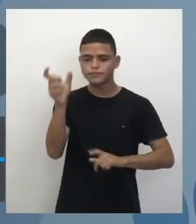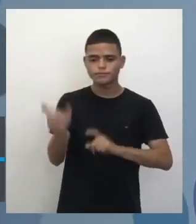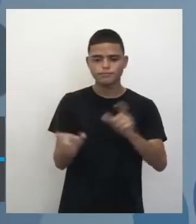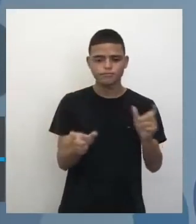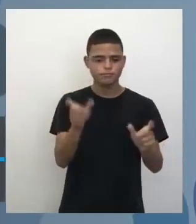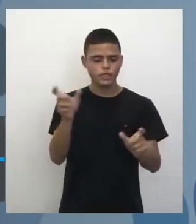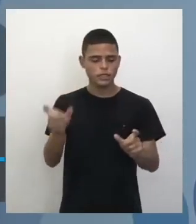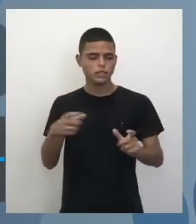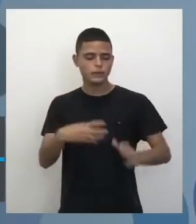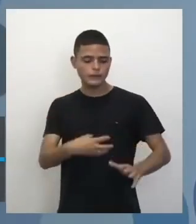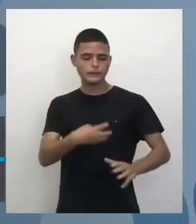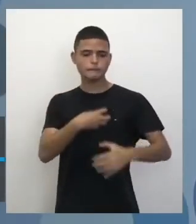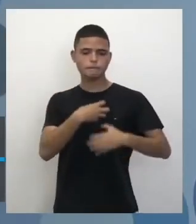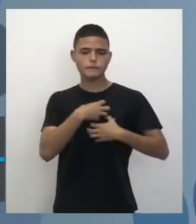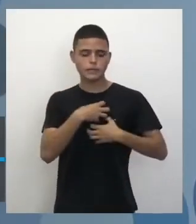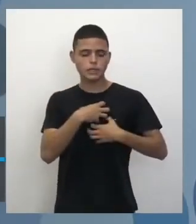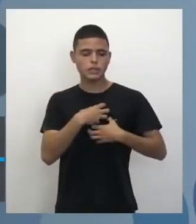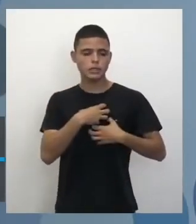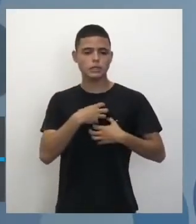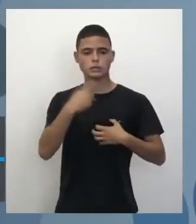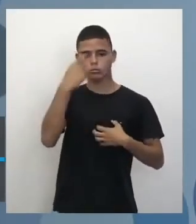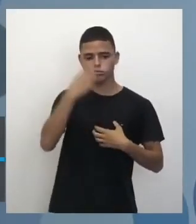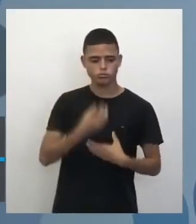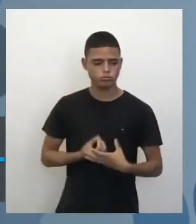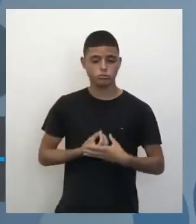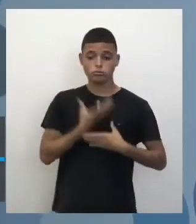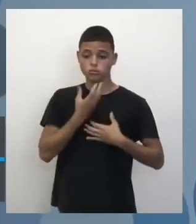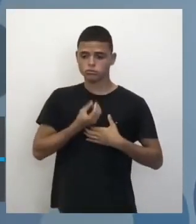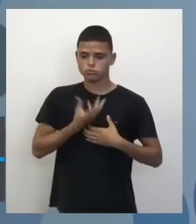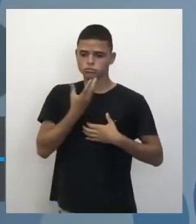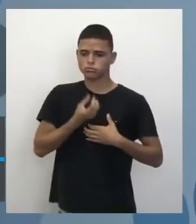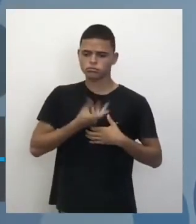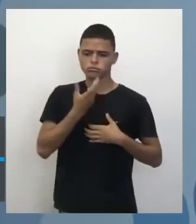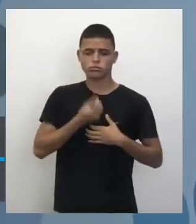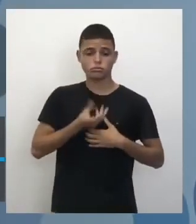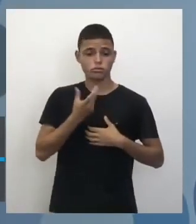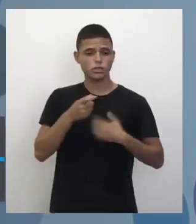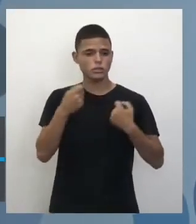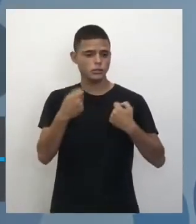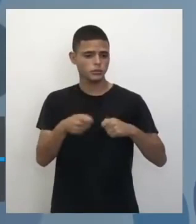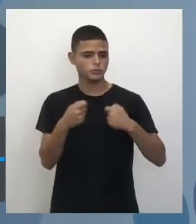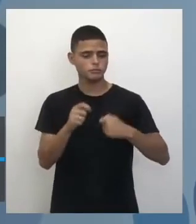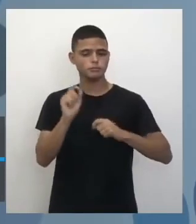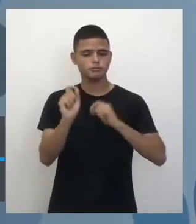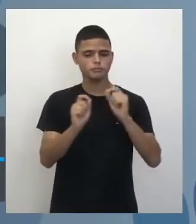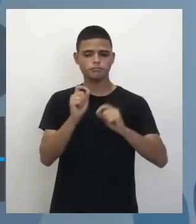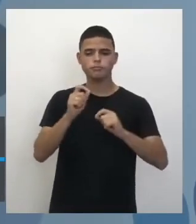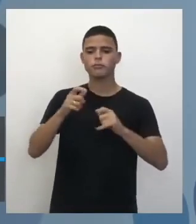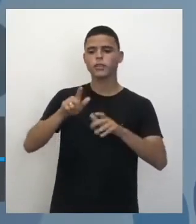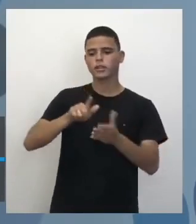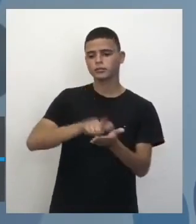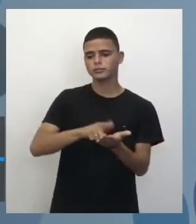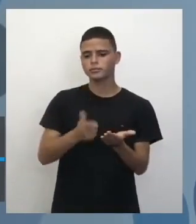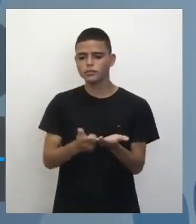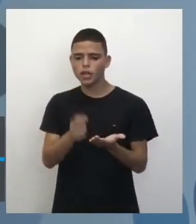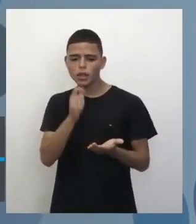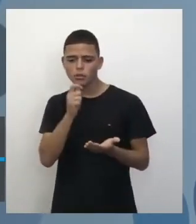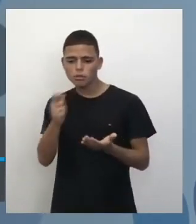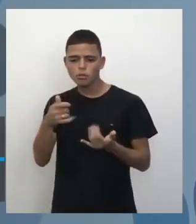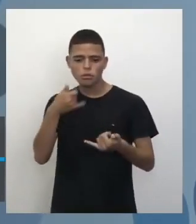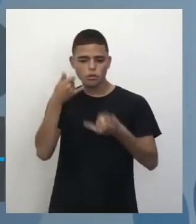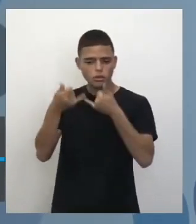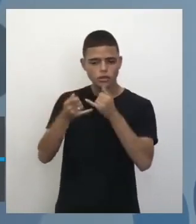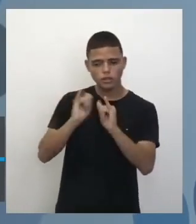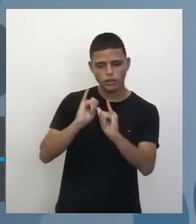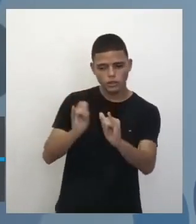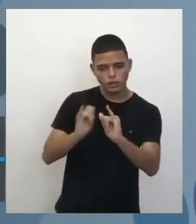pessoas é algo tão grandioso. Eu estou sendo poético aqui porque hoje a aula é sobre isso, mas para ser poético, vamos falar de notícias. Por que estamos falando de cidade?